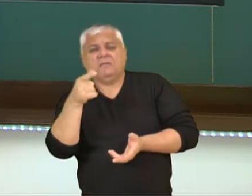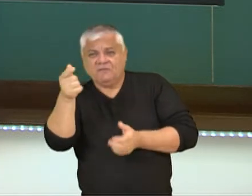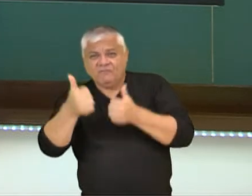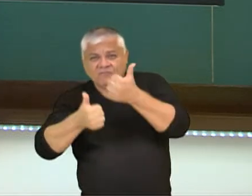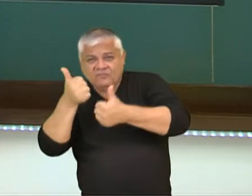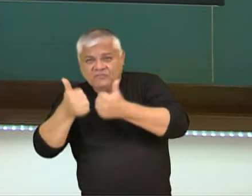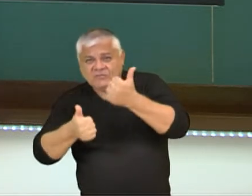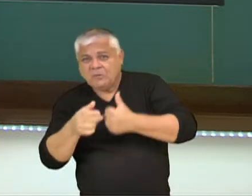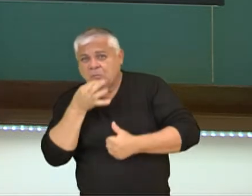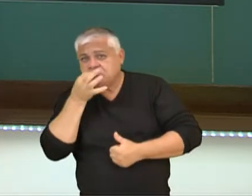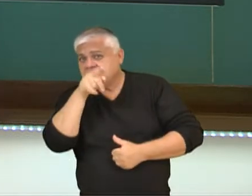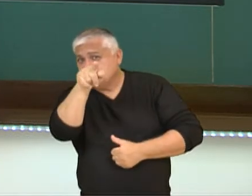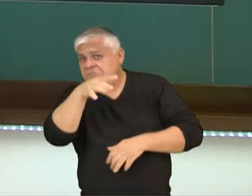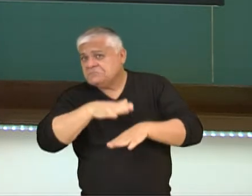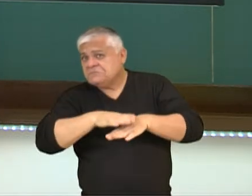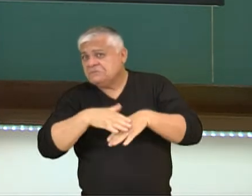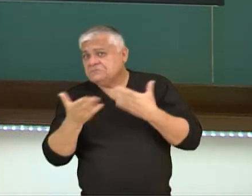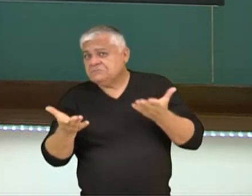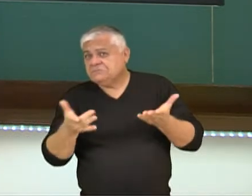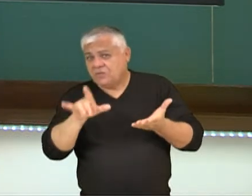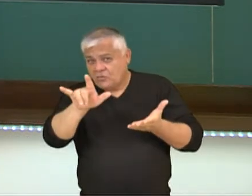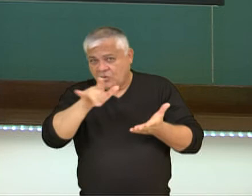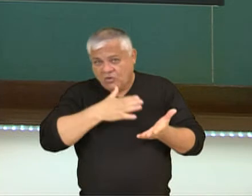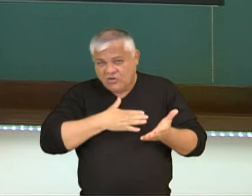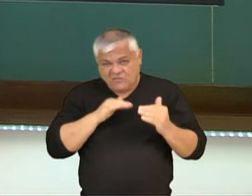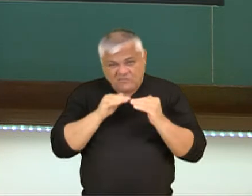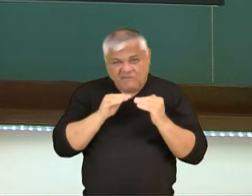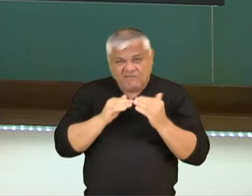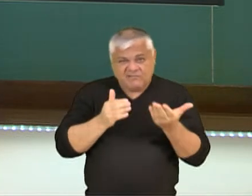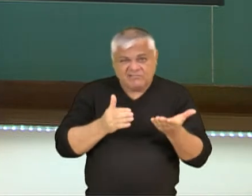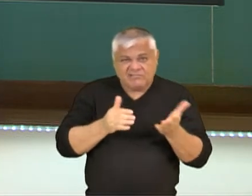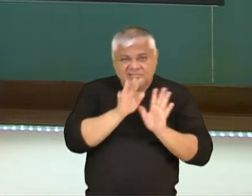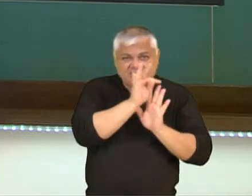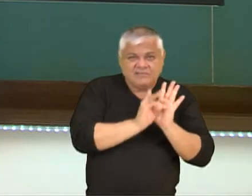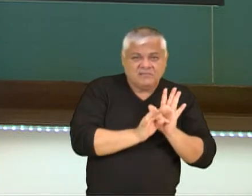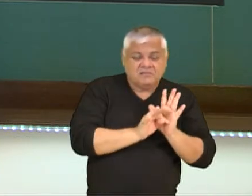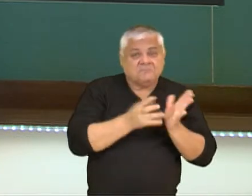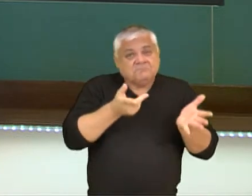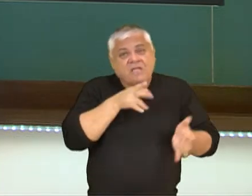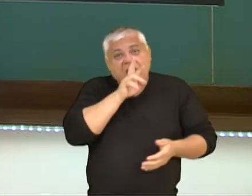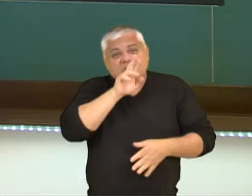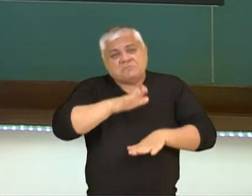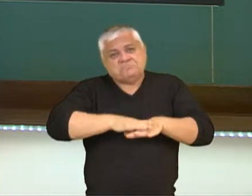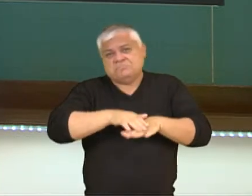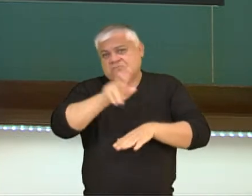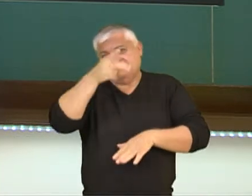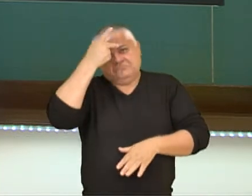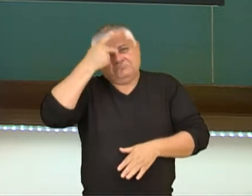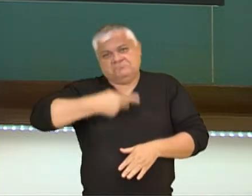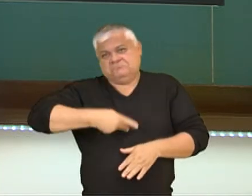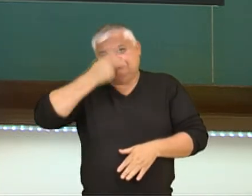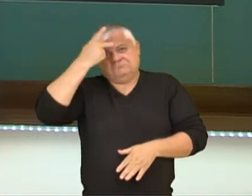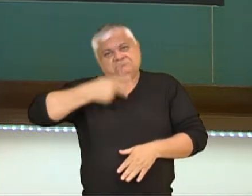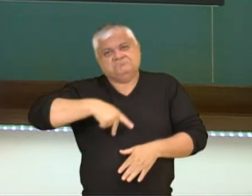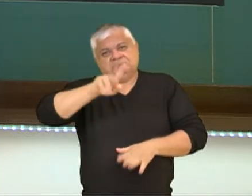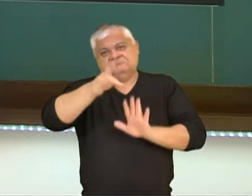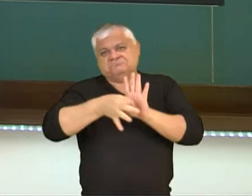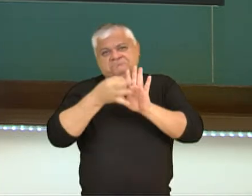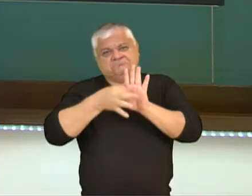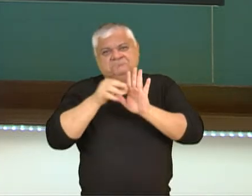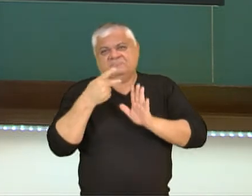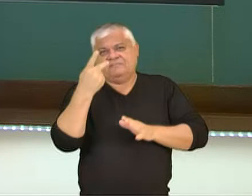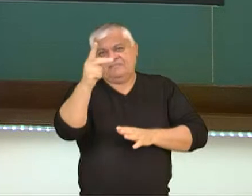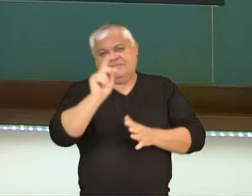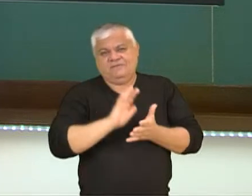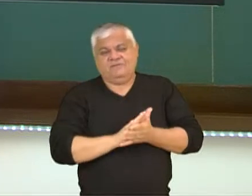tem a dizer sobre a paixão pelo futebol? Concorda com o articulista? A resposta é pessoal. Do meu ponto de vista, eu estou